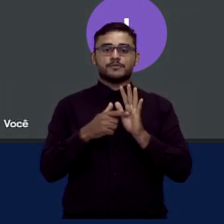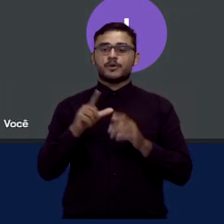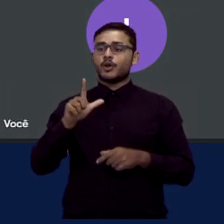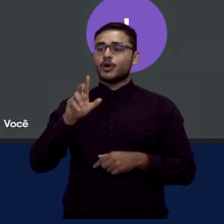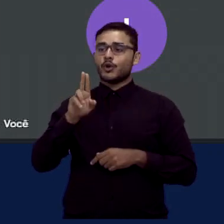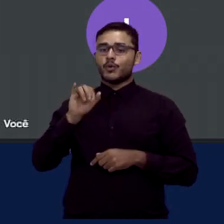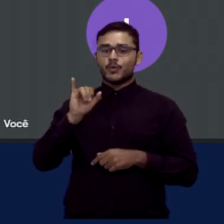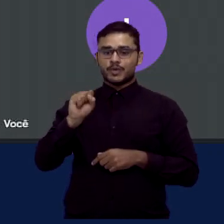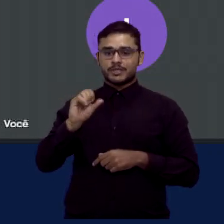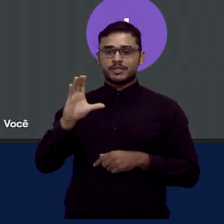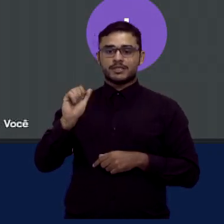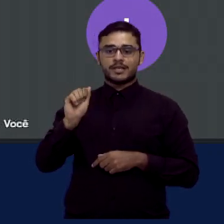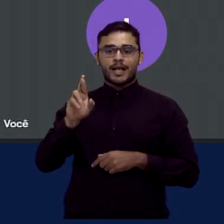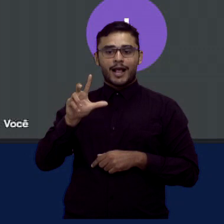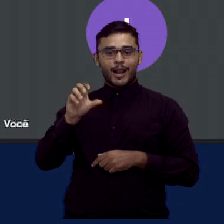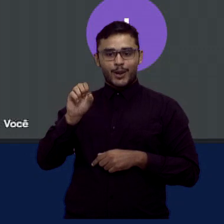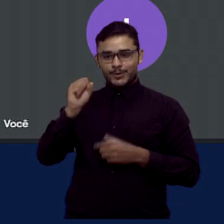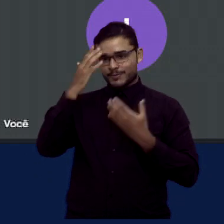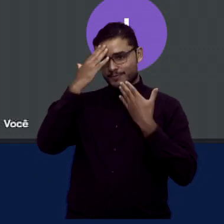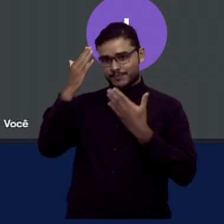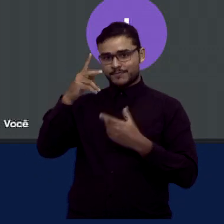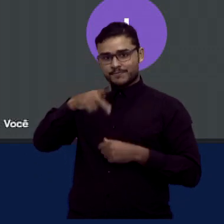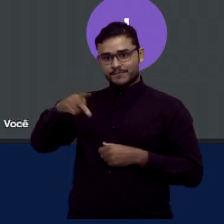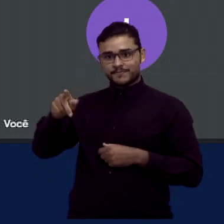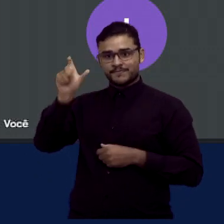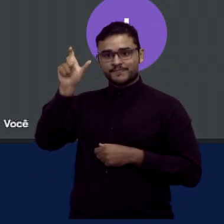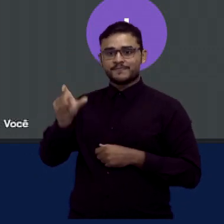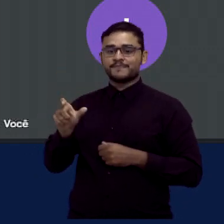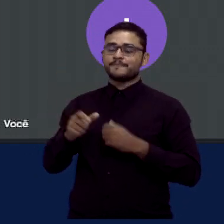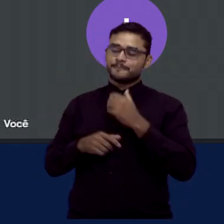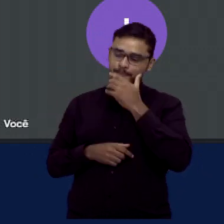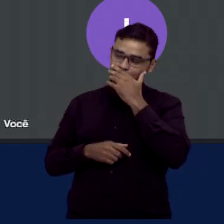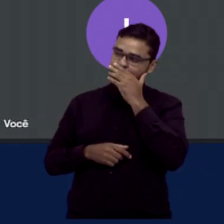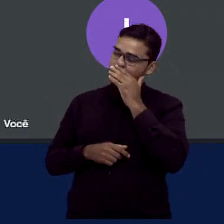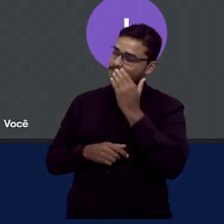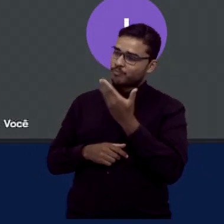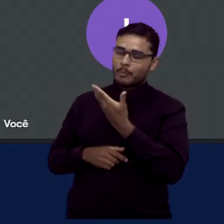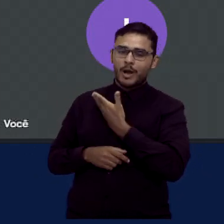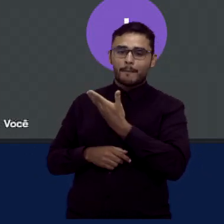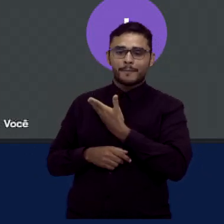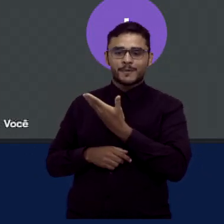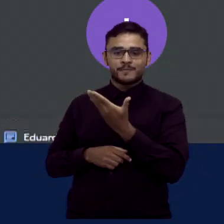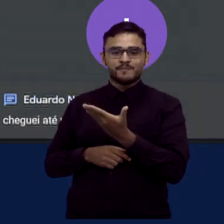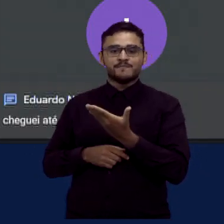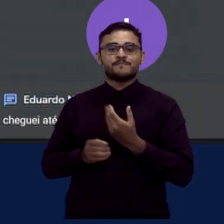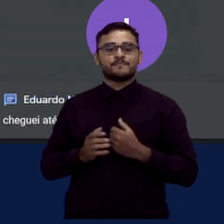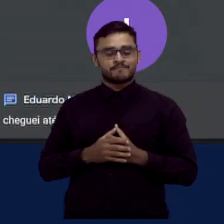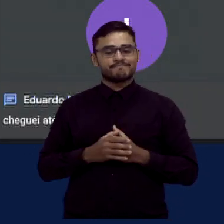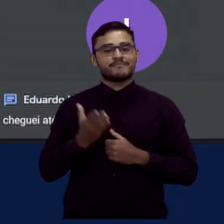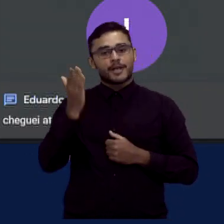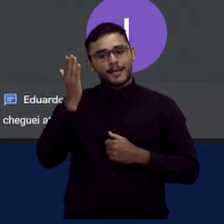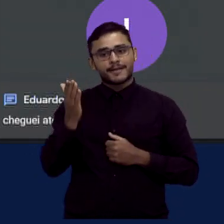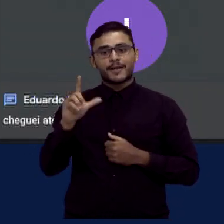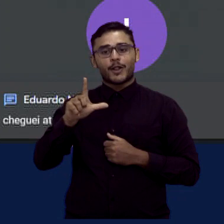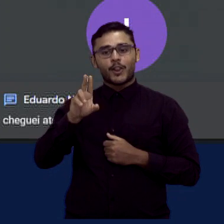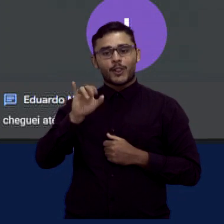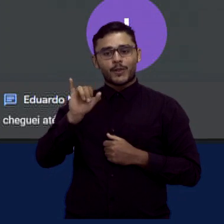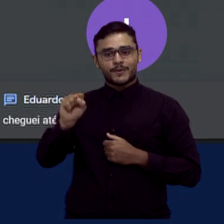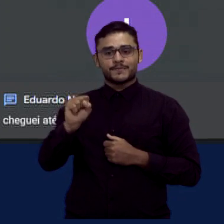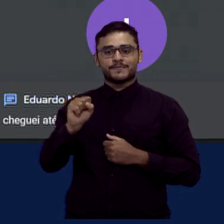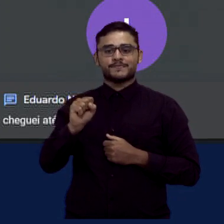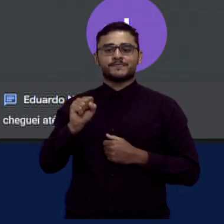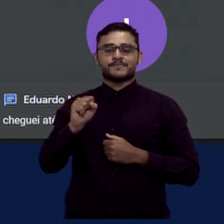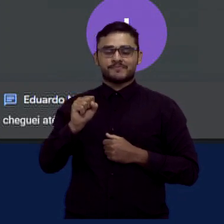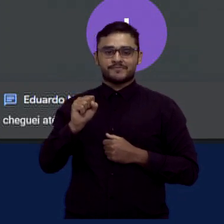muito obrigado. Professor Luiz Carlos, é um amigo que eu tenho, na verdade, mas está aqui